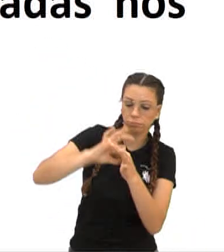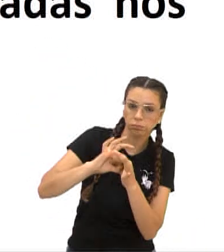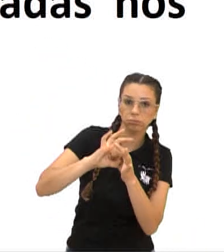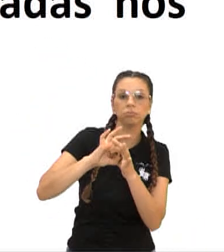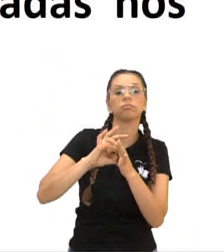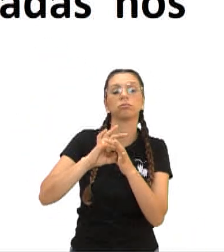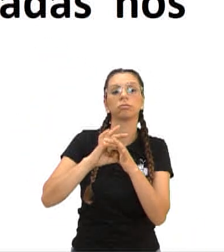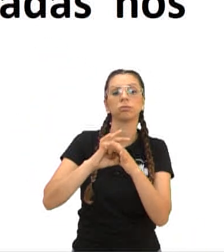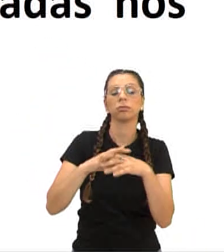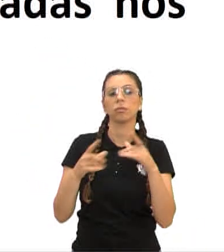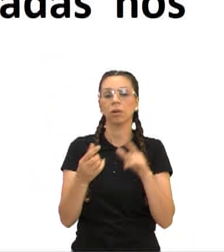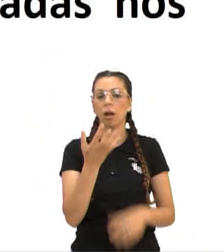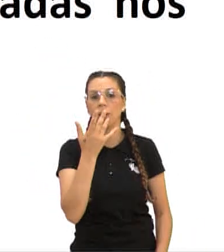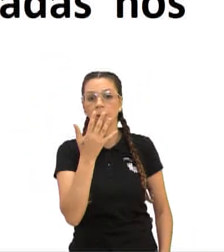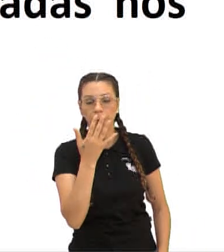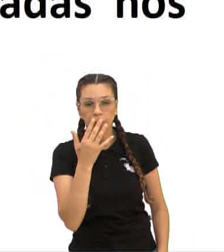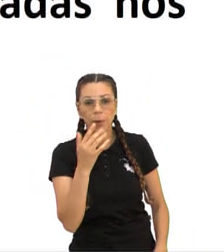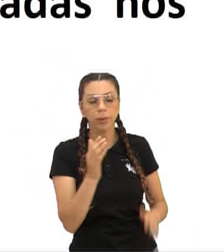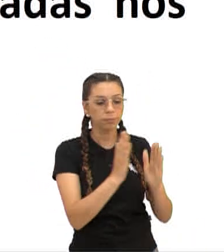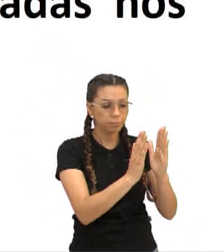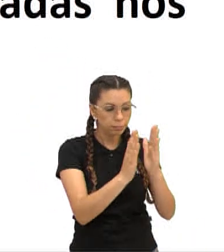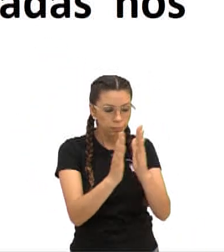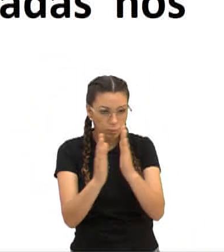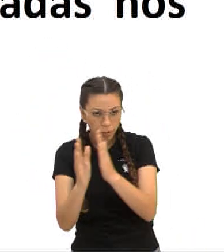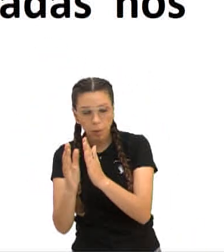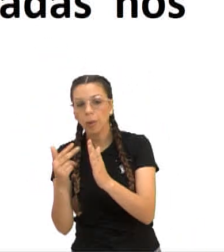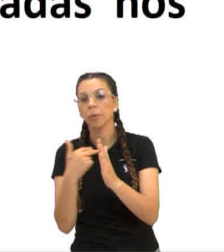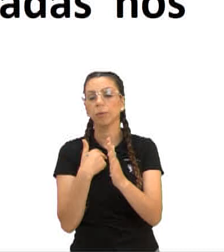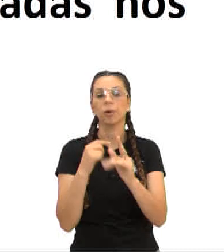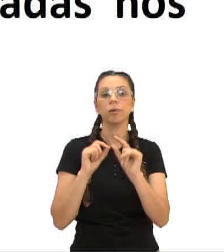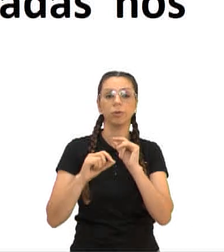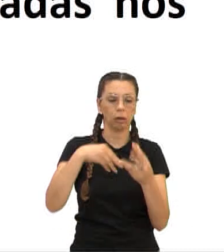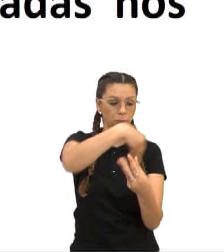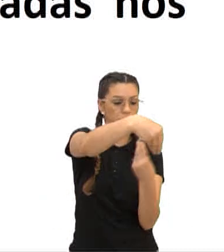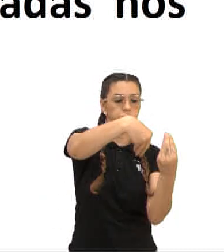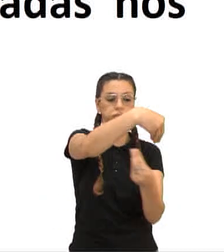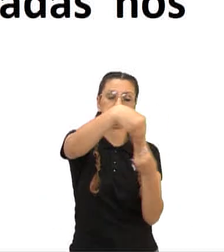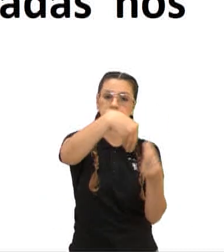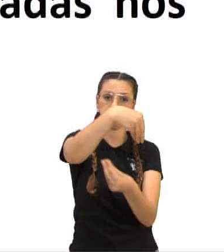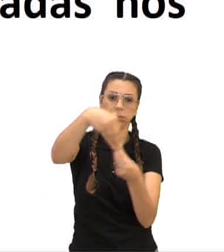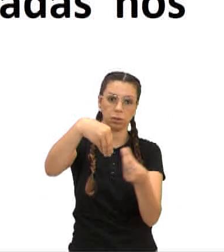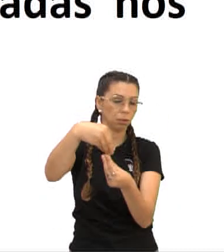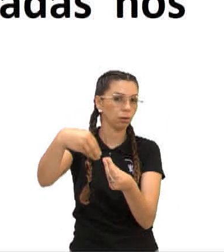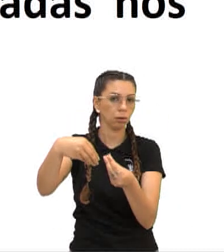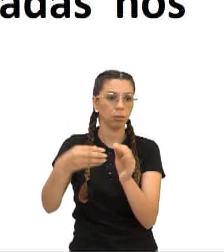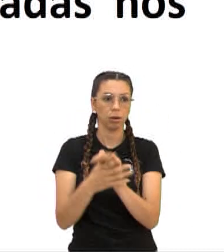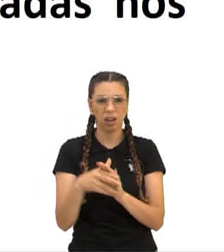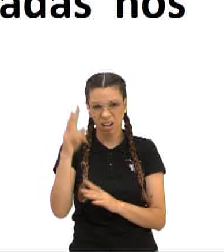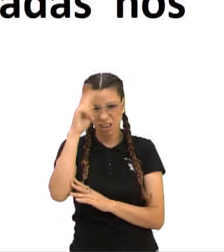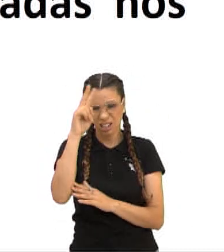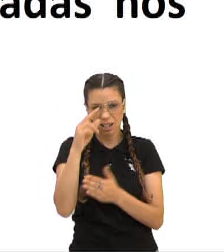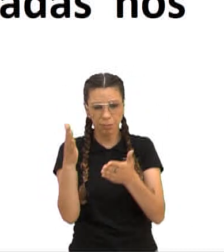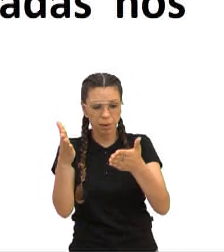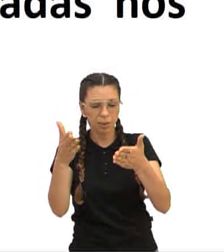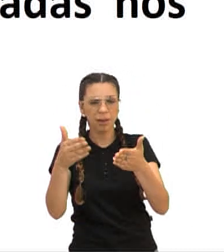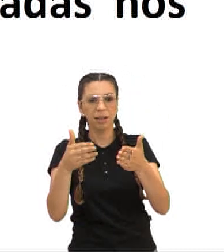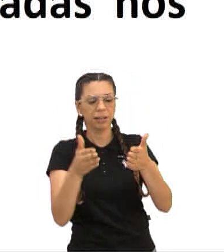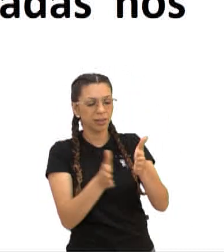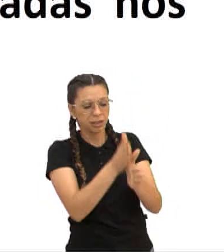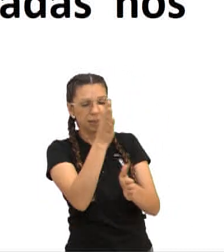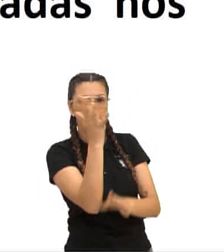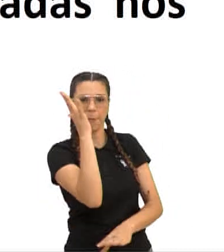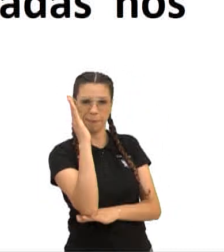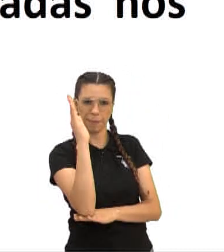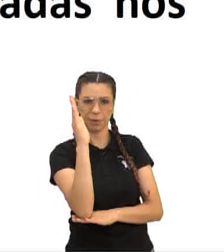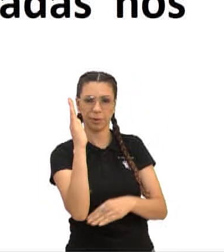Chevreul. As cores e tonalidades não devem ser obtidas pela mistura das tintas na paleta. Lembra aquela madeirinha que